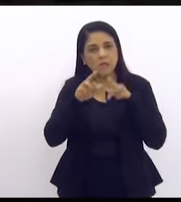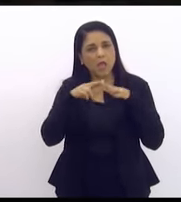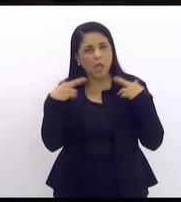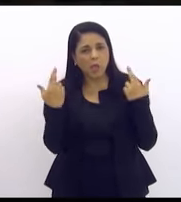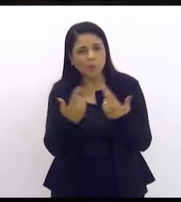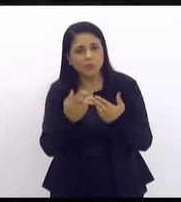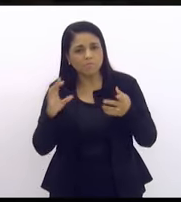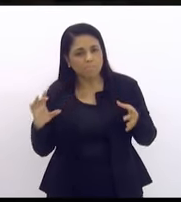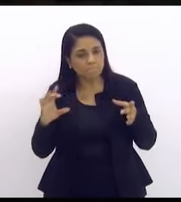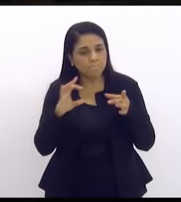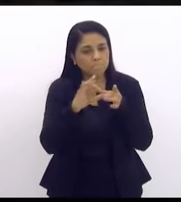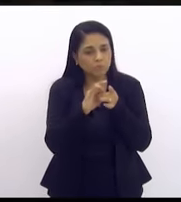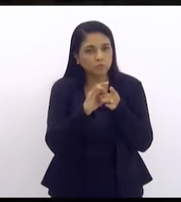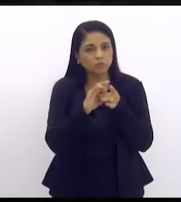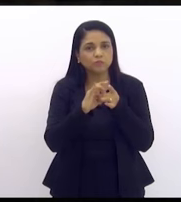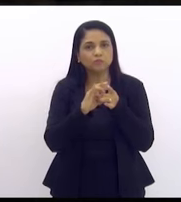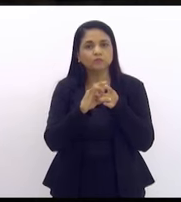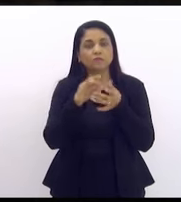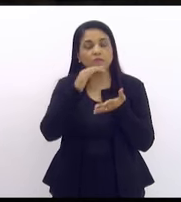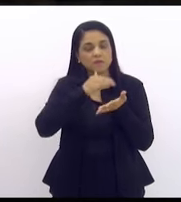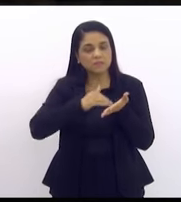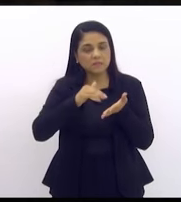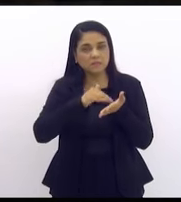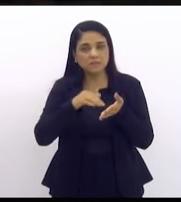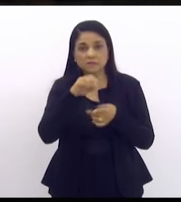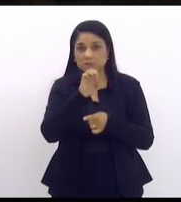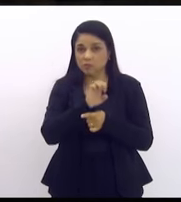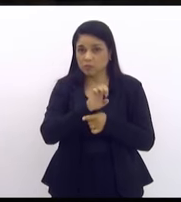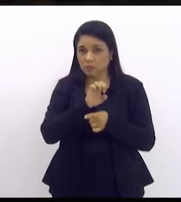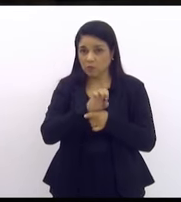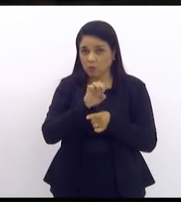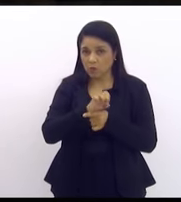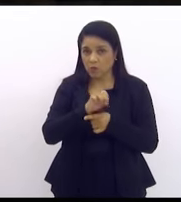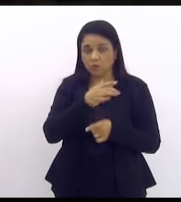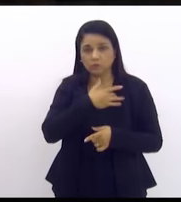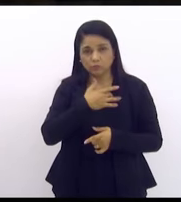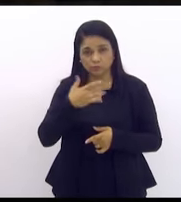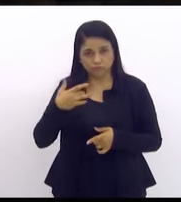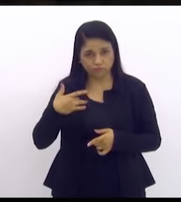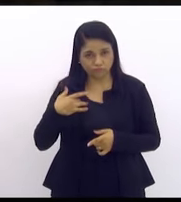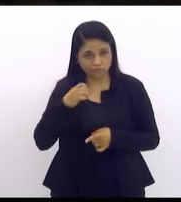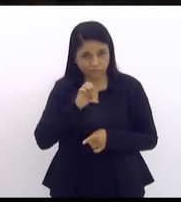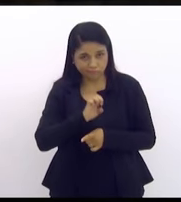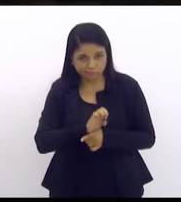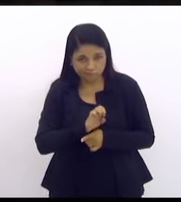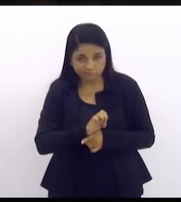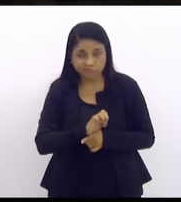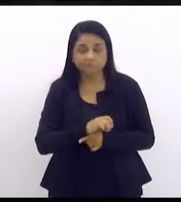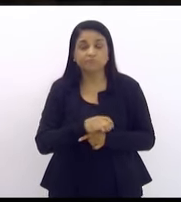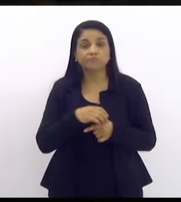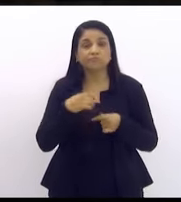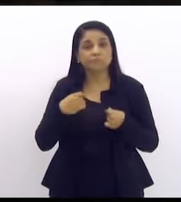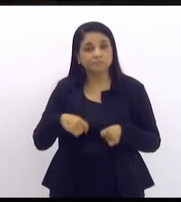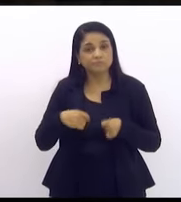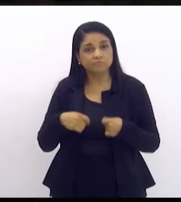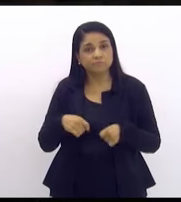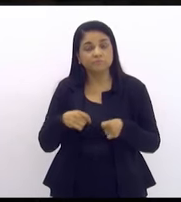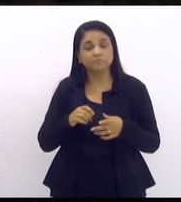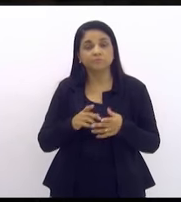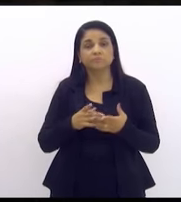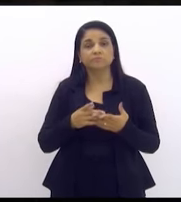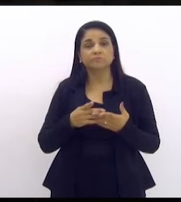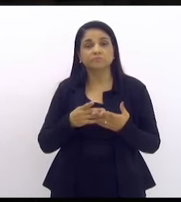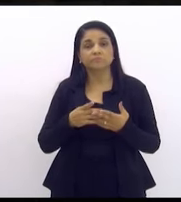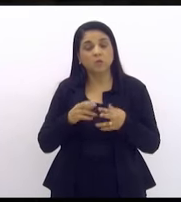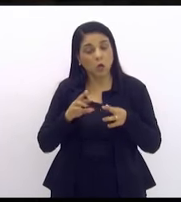né, chamar a questão da Secretaria Estadual de Saúde do Estado para que lidere isso e para que a gente faça